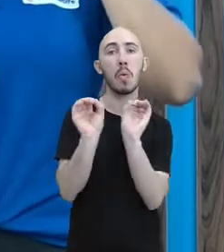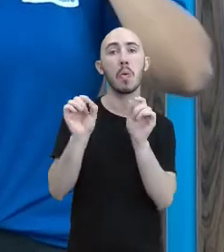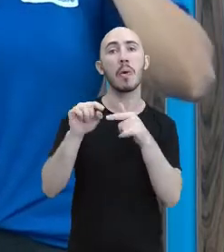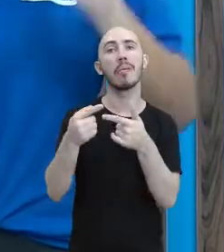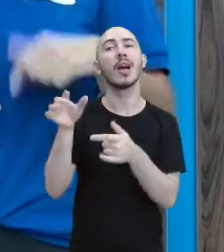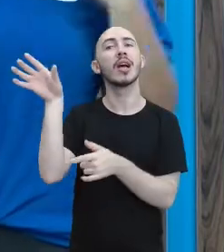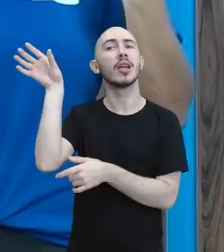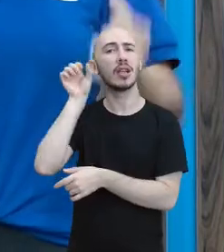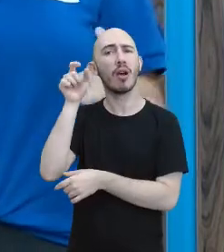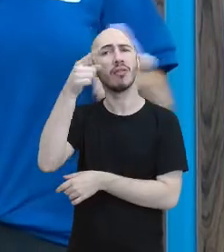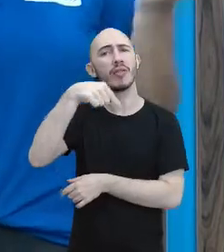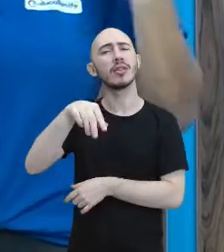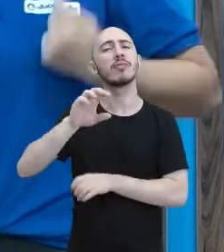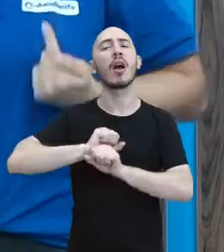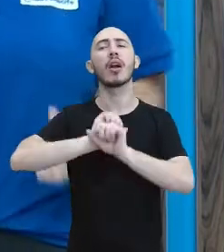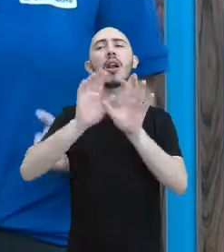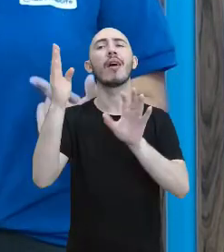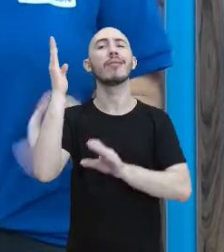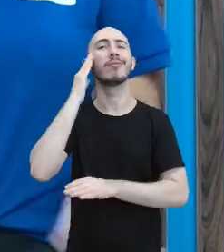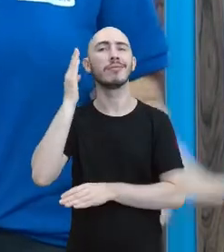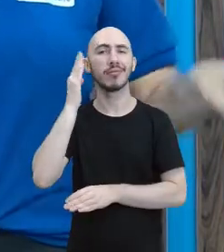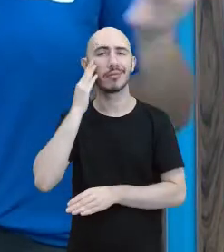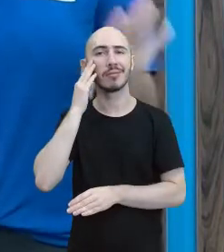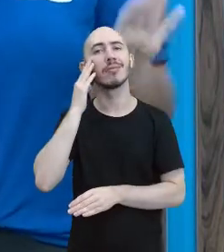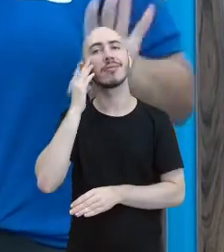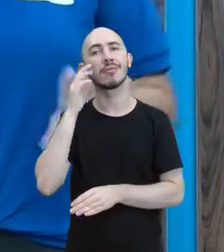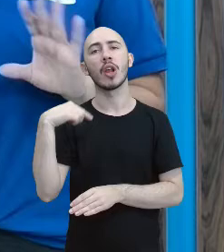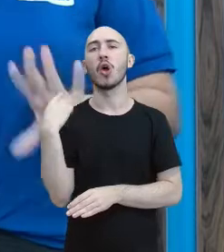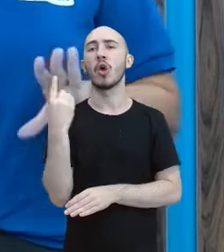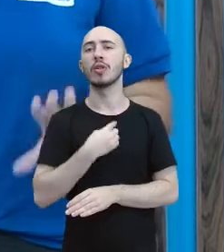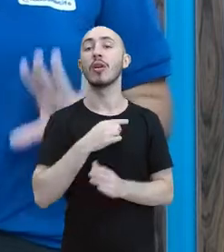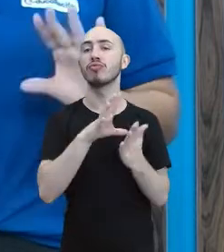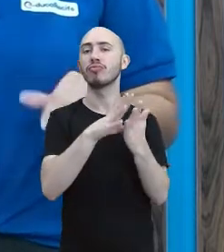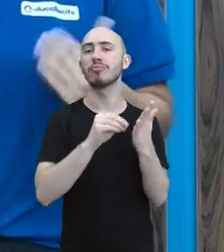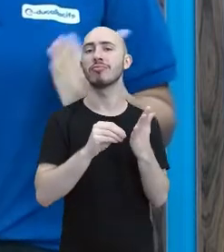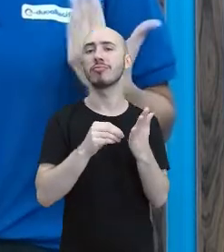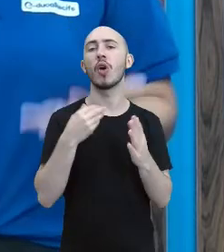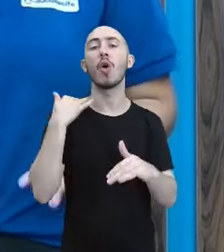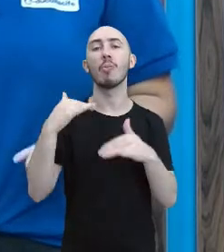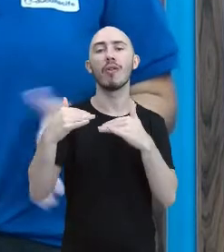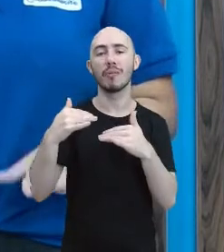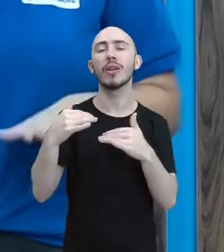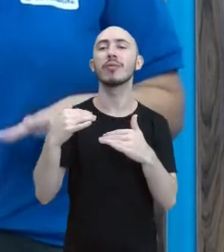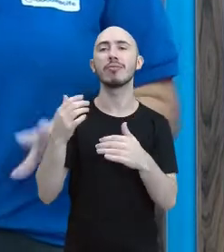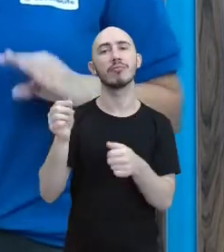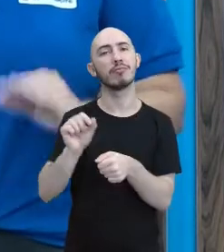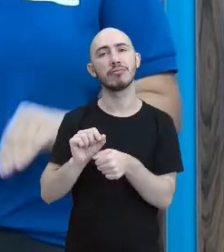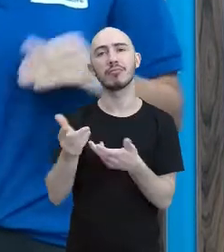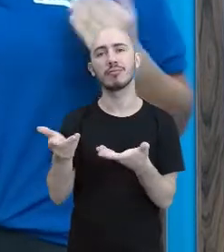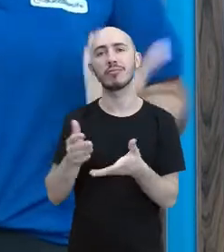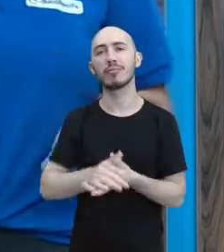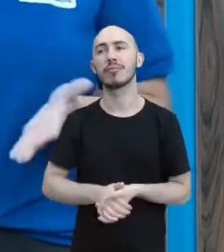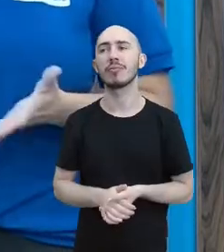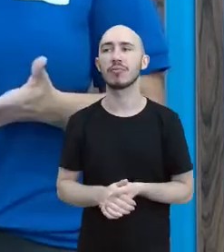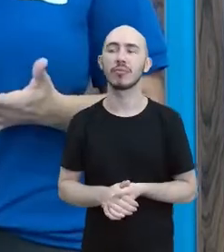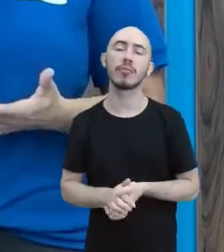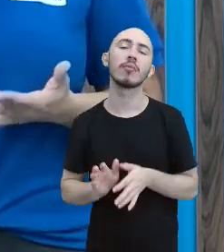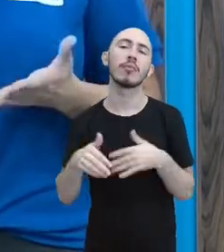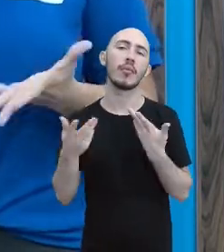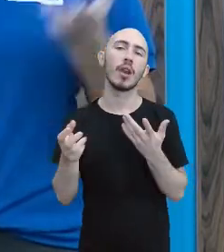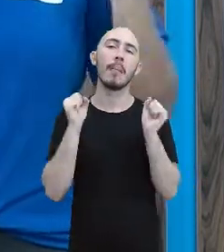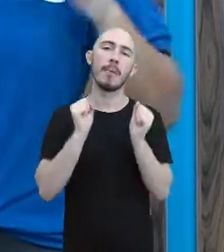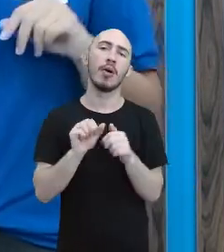em áudio foram claras o suficiente para que a gente tenha uma noção de como fazer. Claro que talvez uma ou